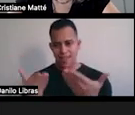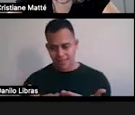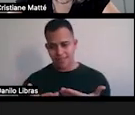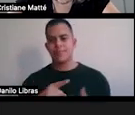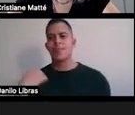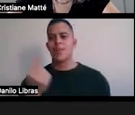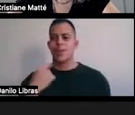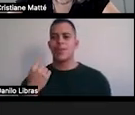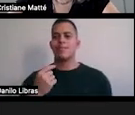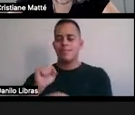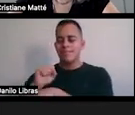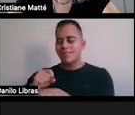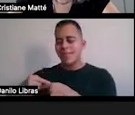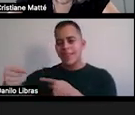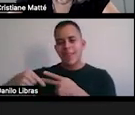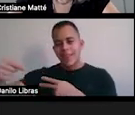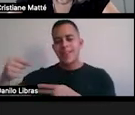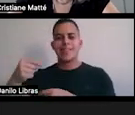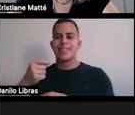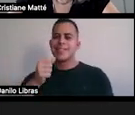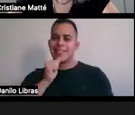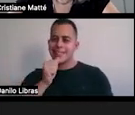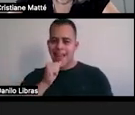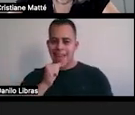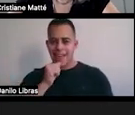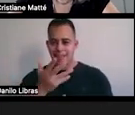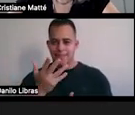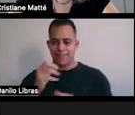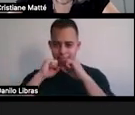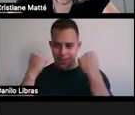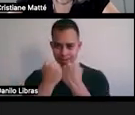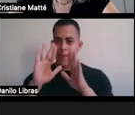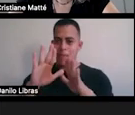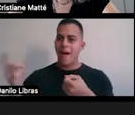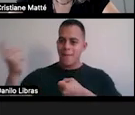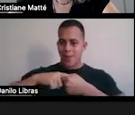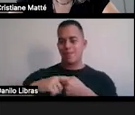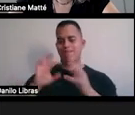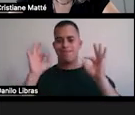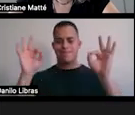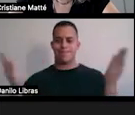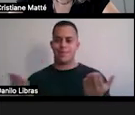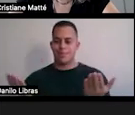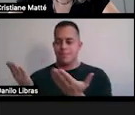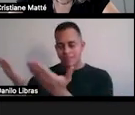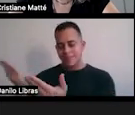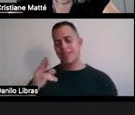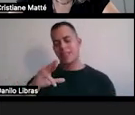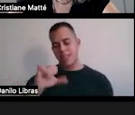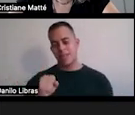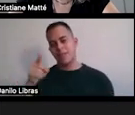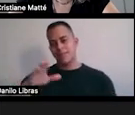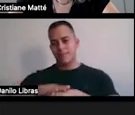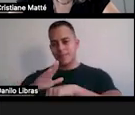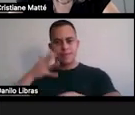sem seminário, né? Mas estamos retomando hoje com grande estilo. Então, Cris, passo a palavra a